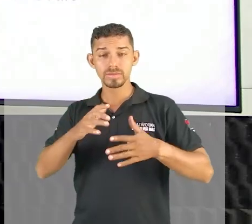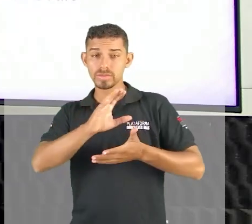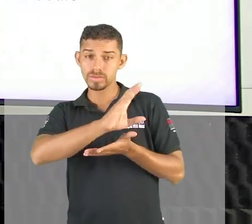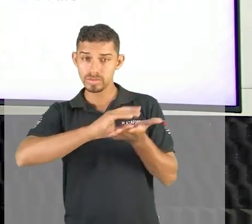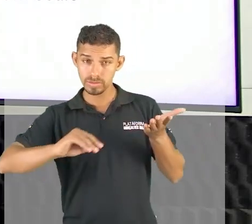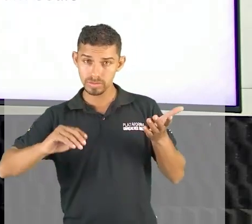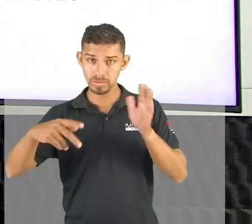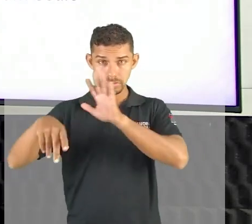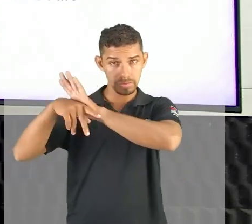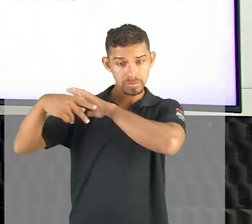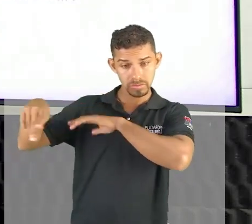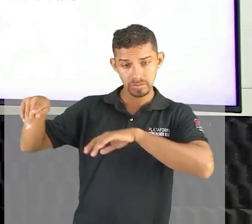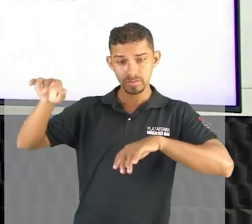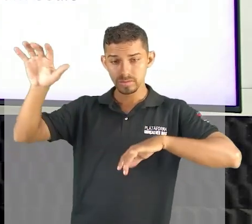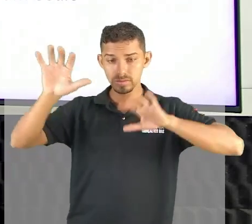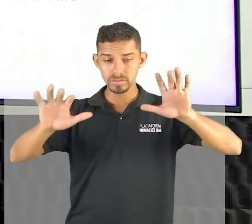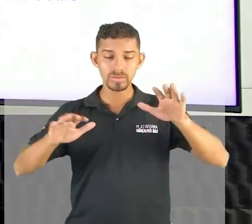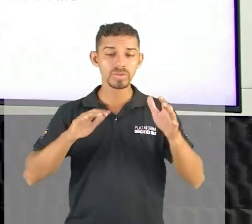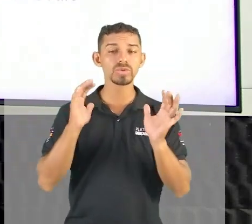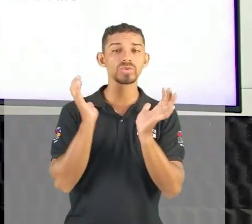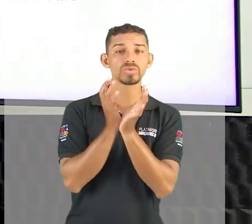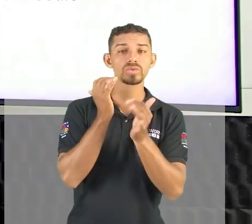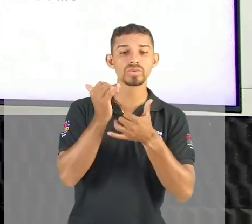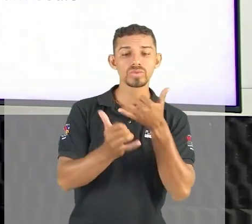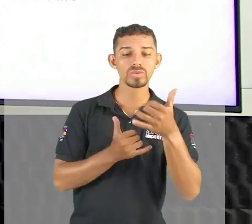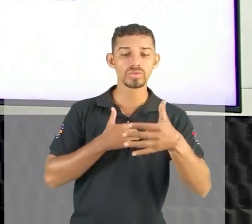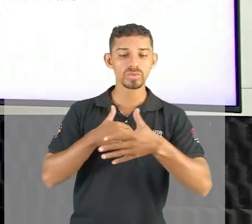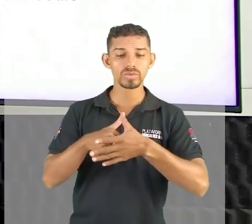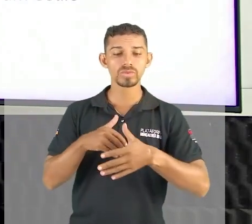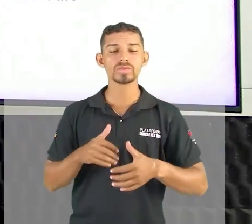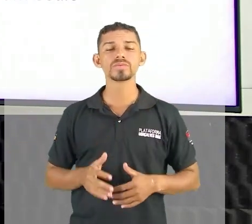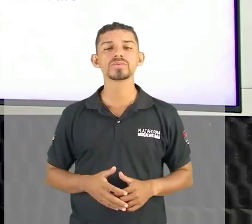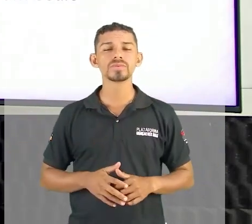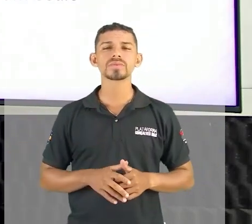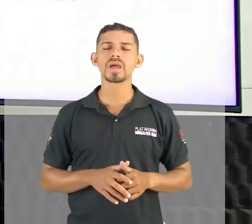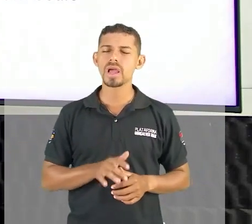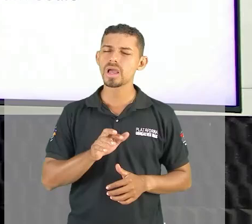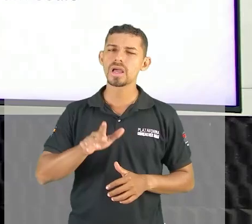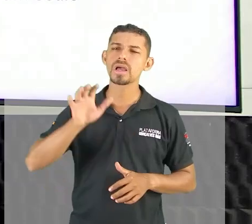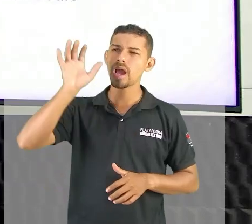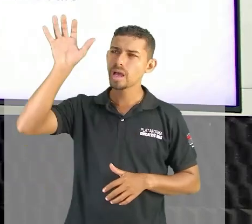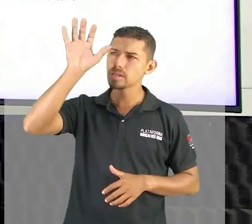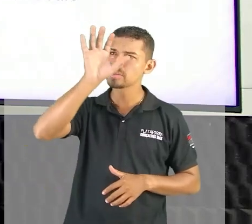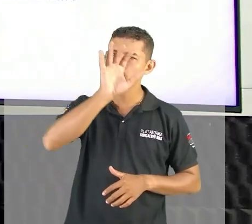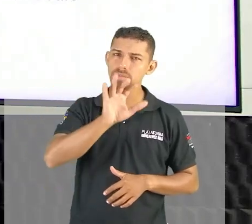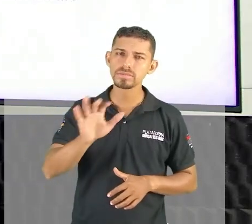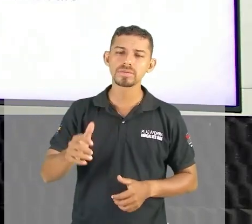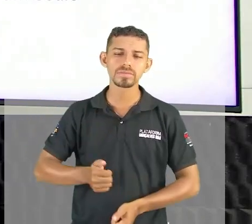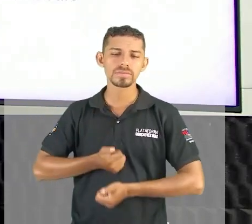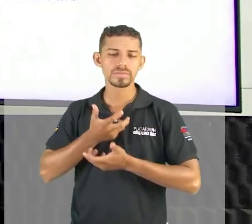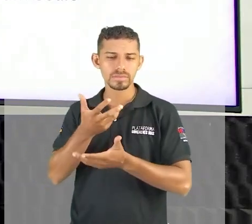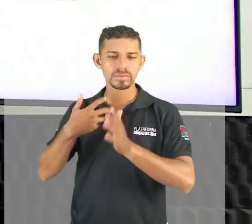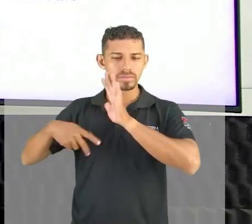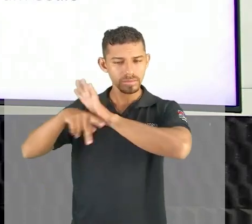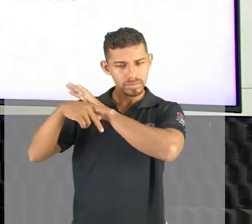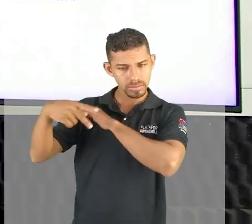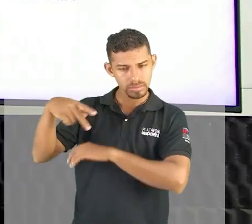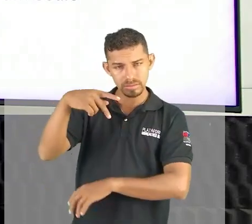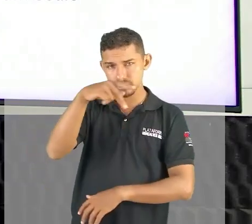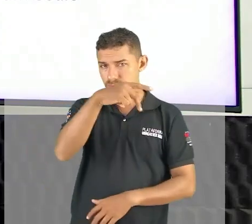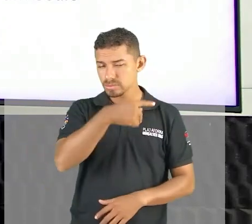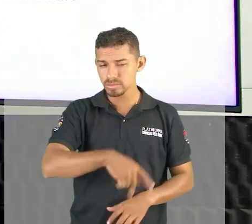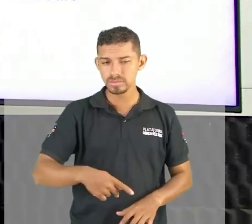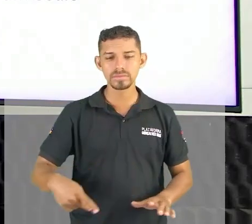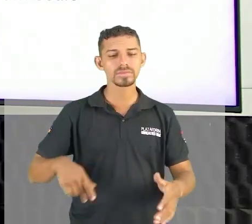estilo próprio para o jogo de futebol então será que cada região expressa eh esse estilo que ele chama de